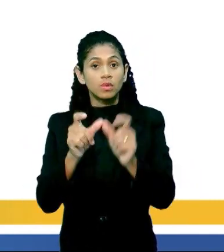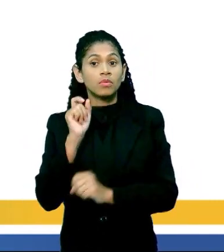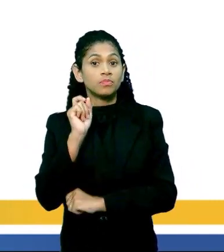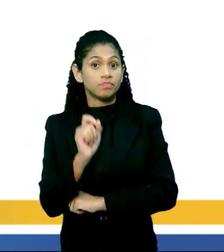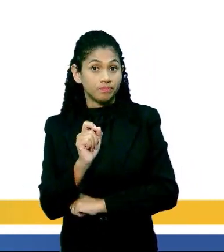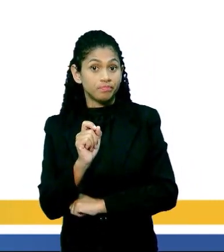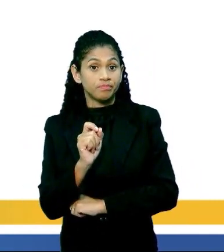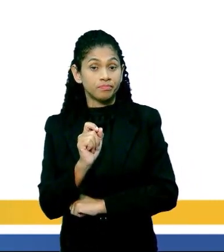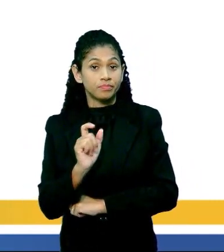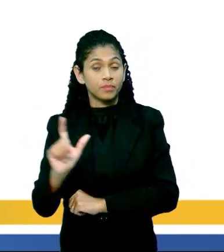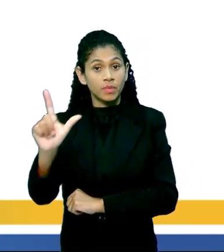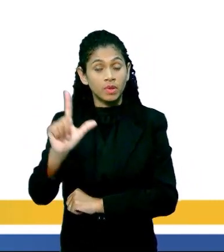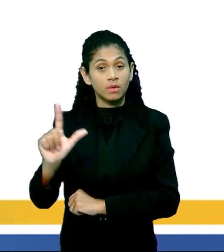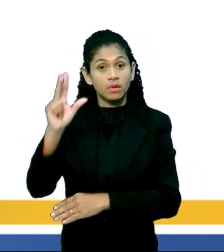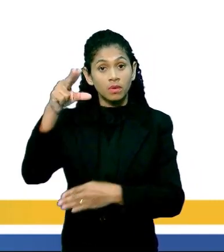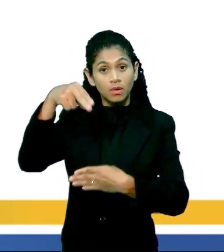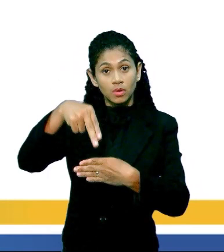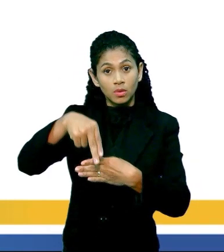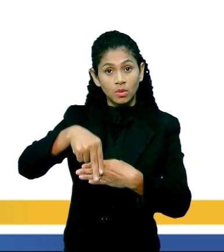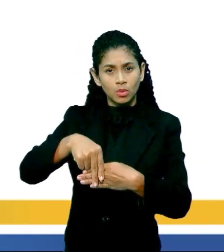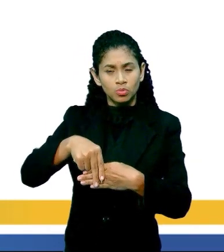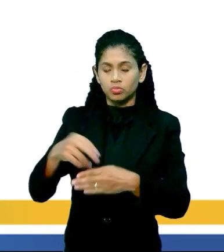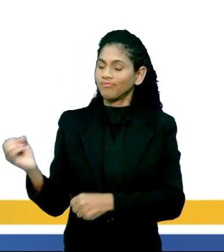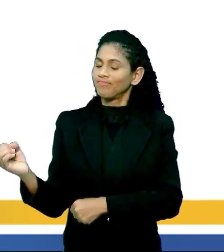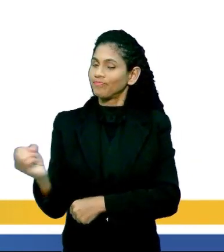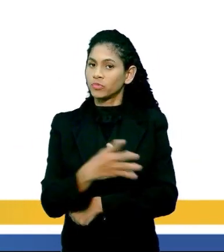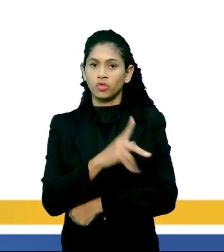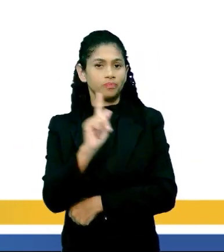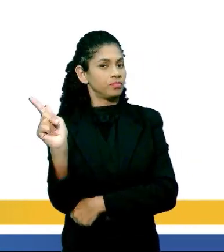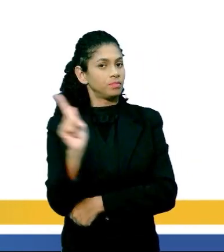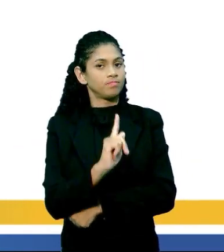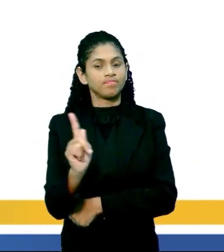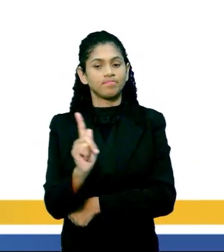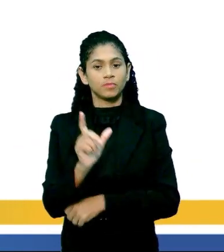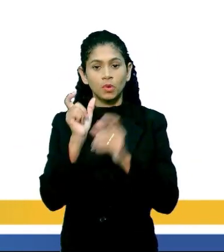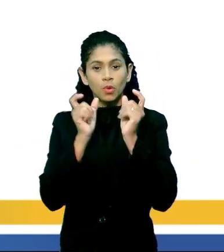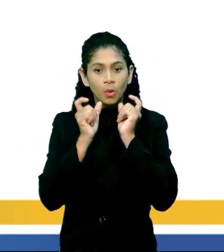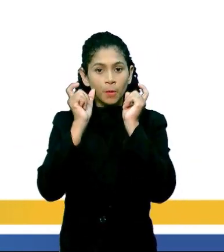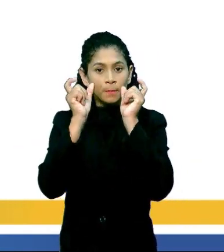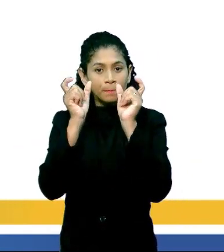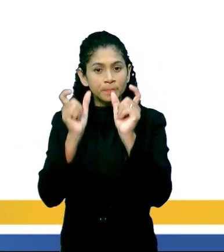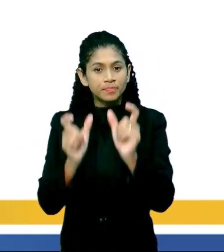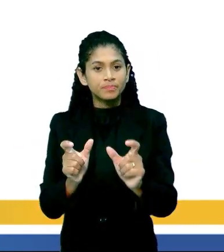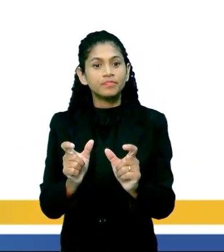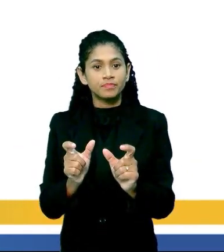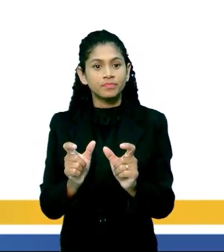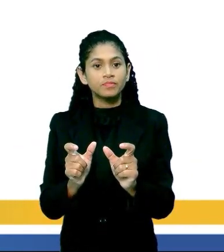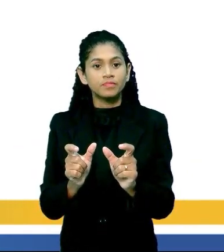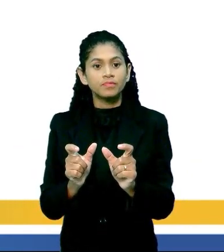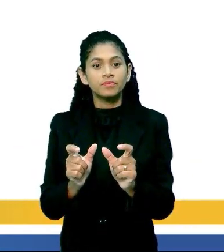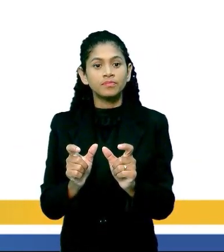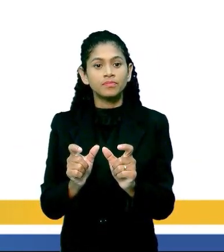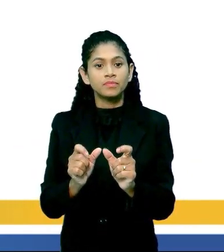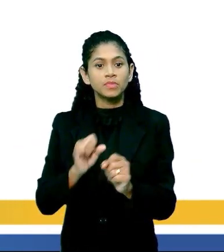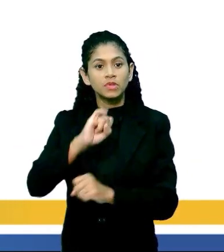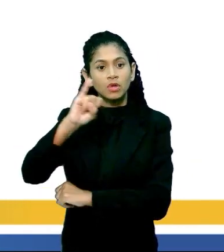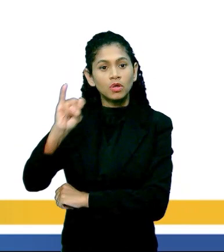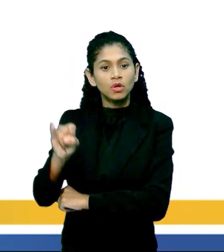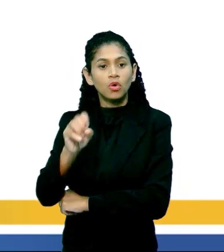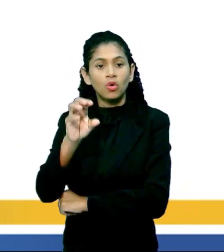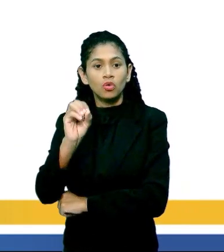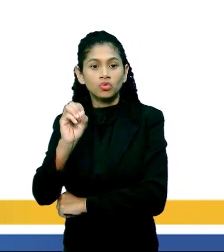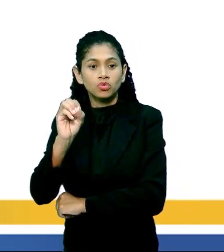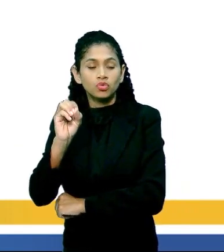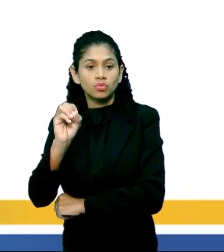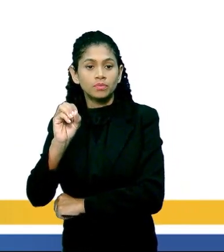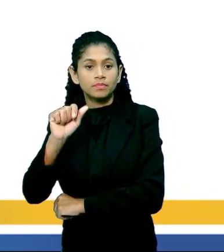pessoal? Que a literatura de cordel não é algo novo. Então, observa aí, quando eu vou para o João Martins de Ataíde, é